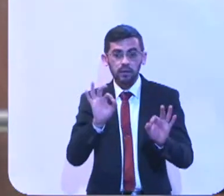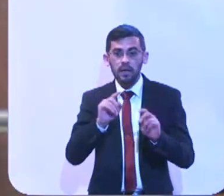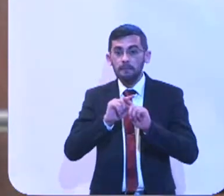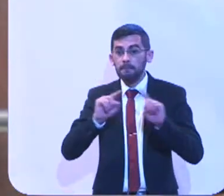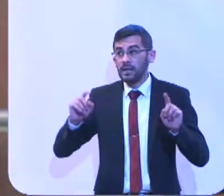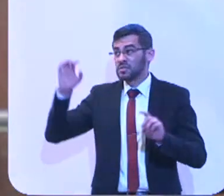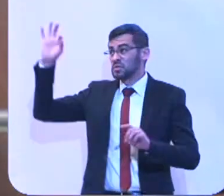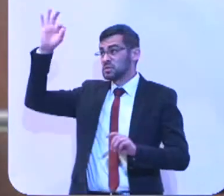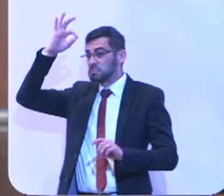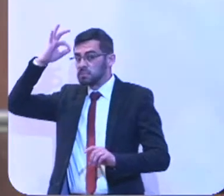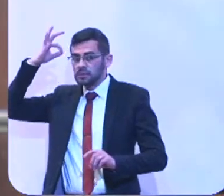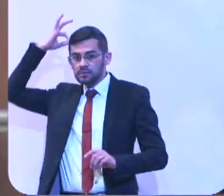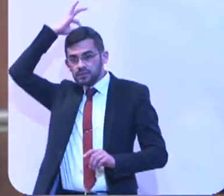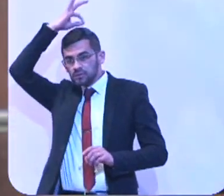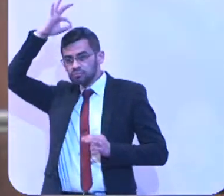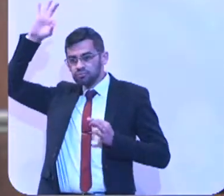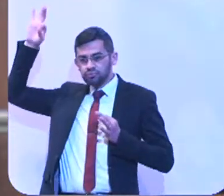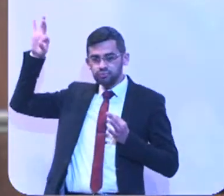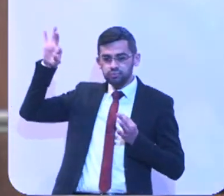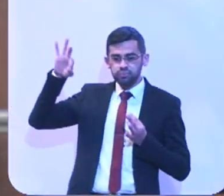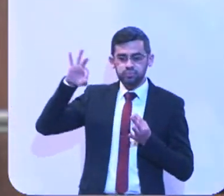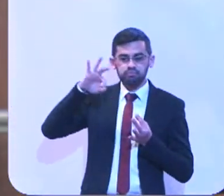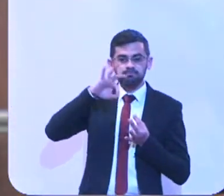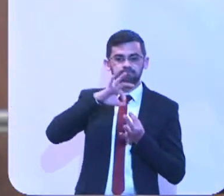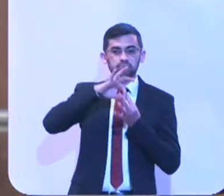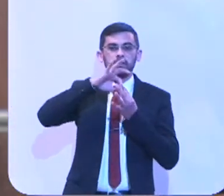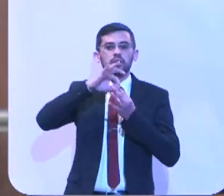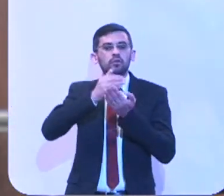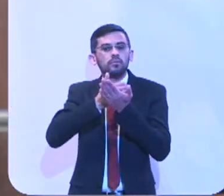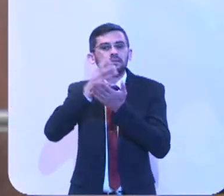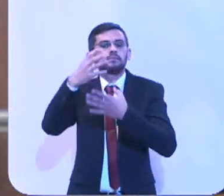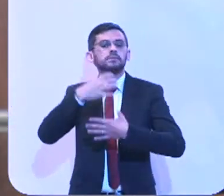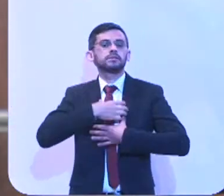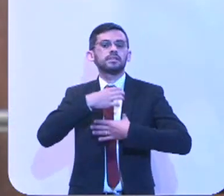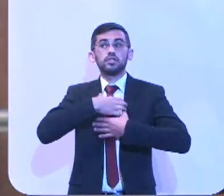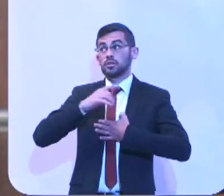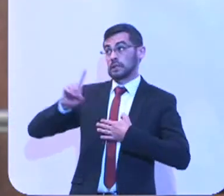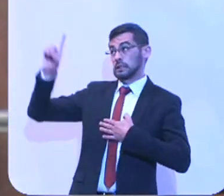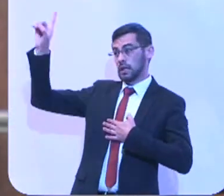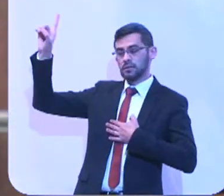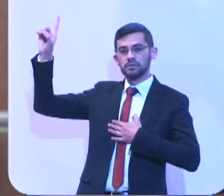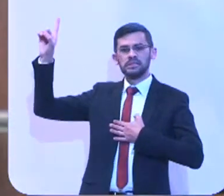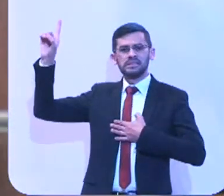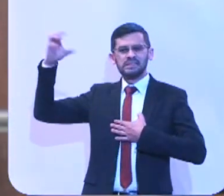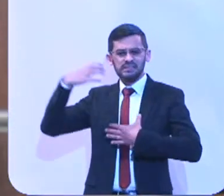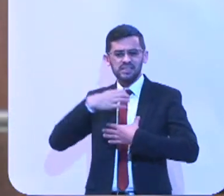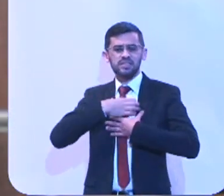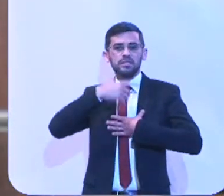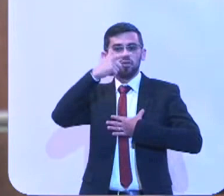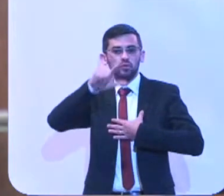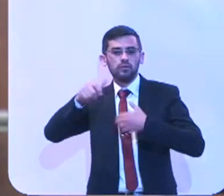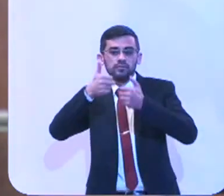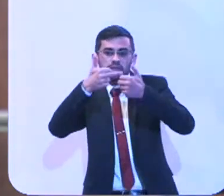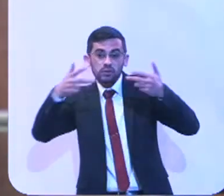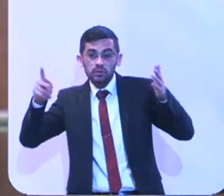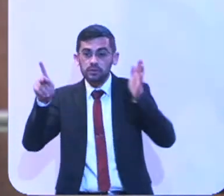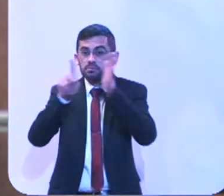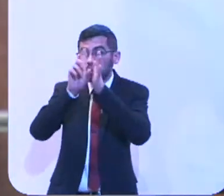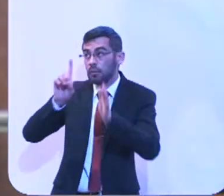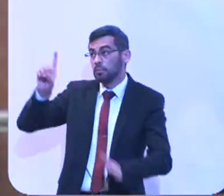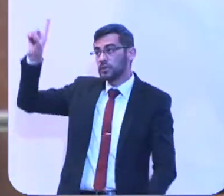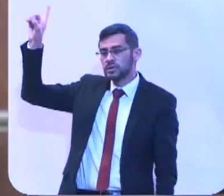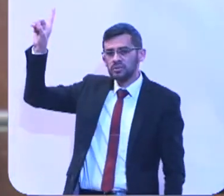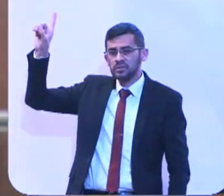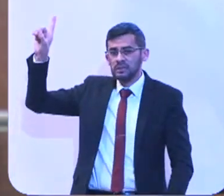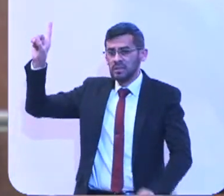Espírito é soprado sobre nós, começamos a ouvir Deus. Começamos a sentir de novo as coisas de Deus.